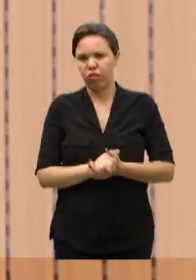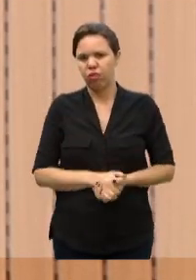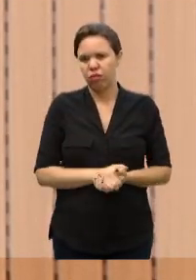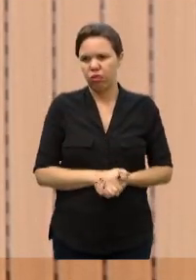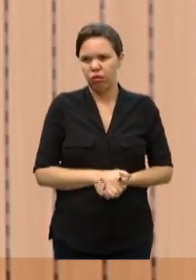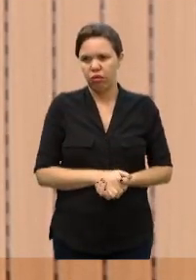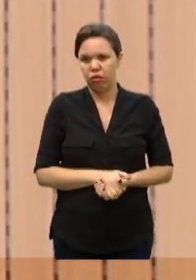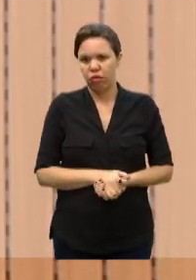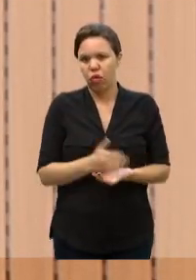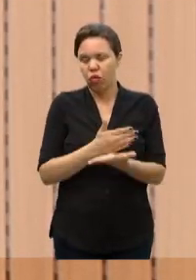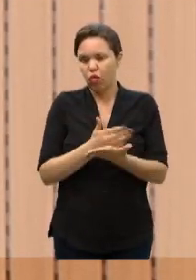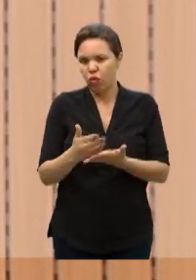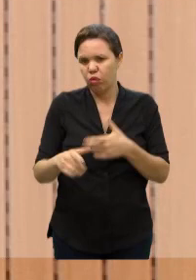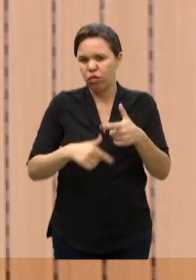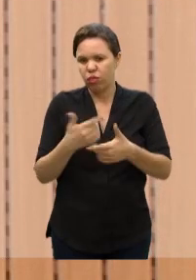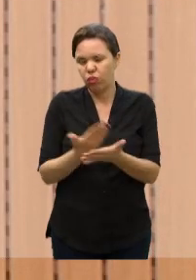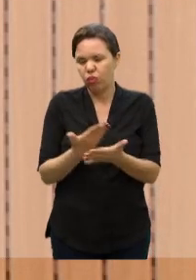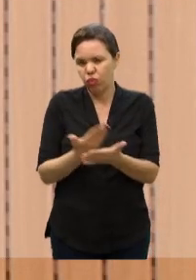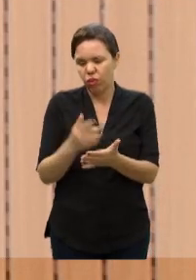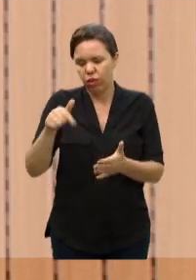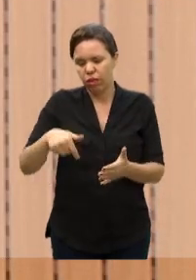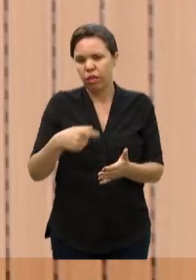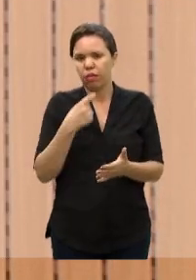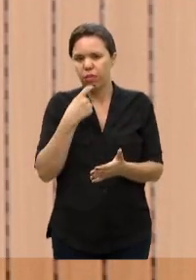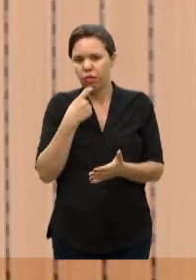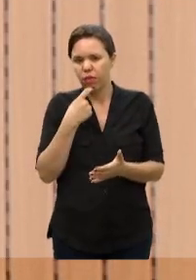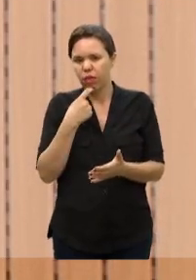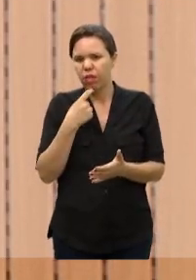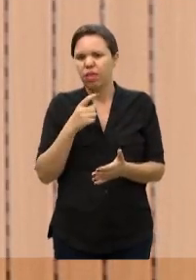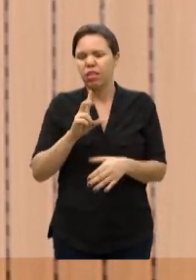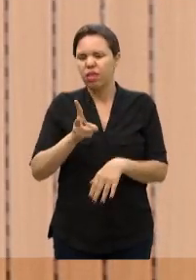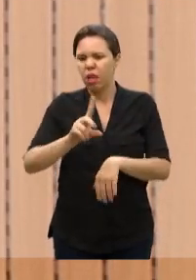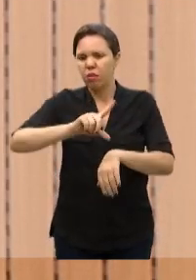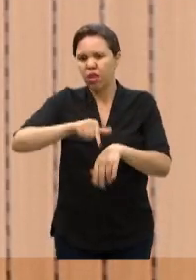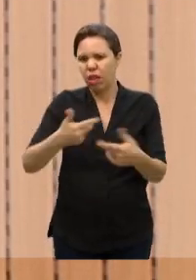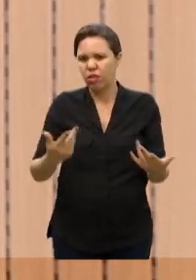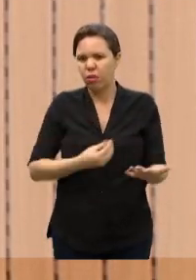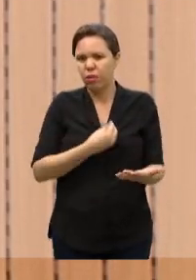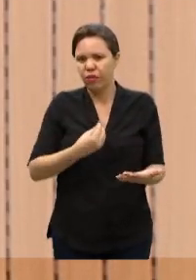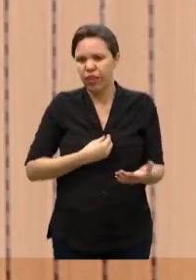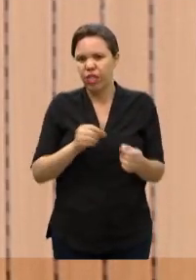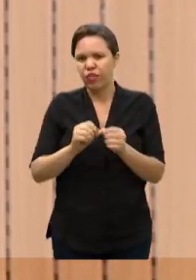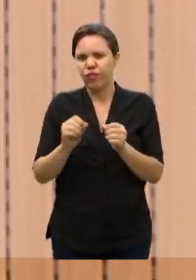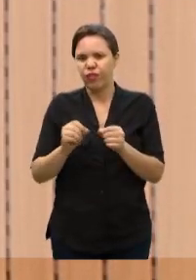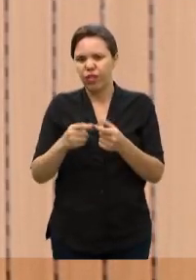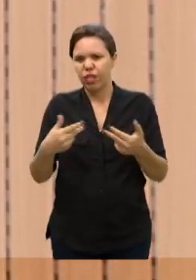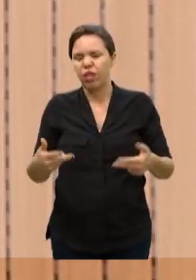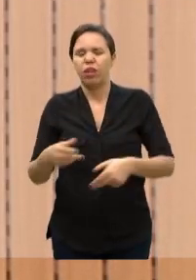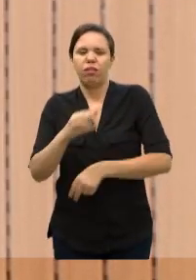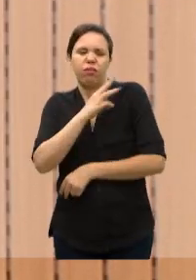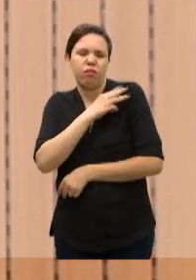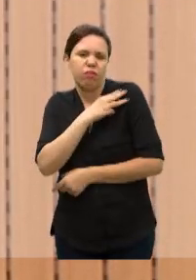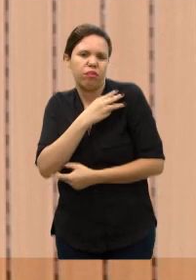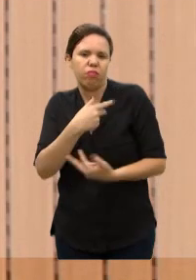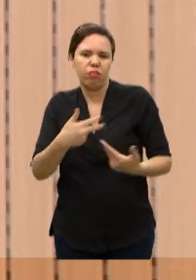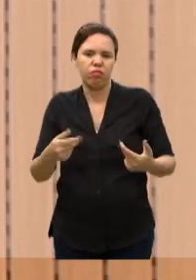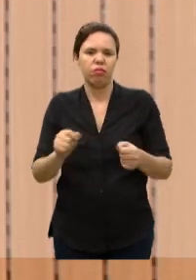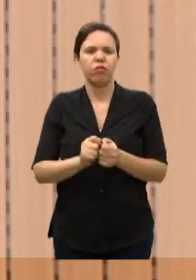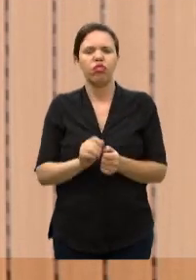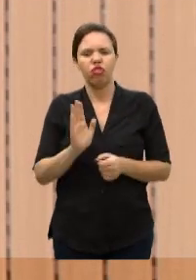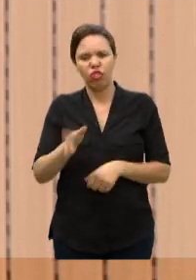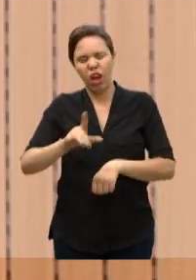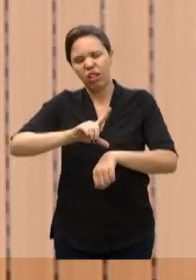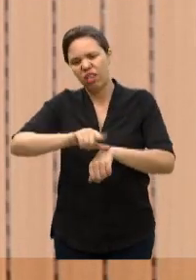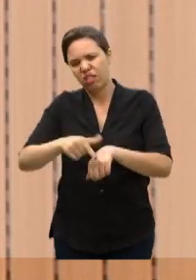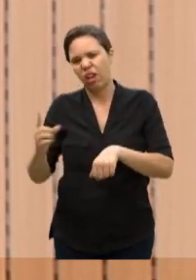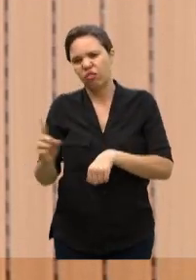e comecei a estudar em Campinas, tudo foi tarde na minha vida. Fiz ali o ginásio, fiz colegial, já à tarde,